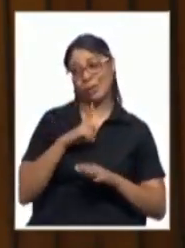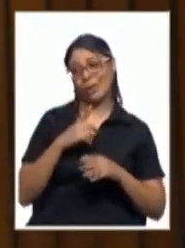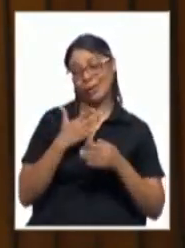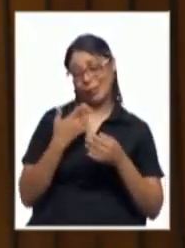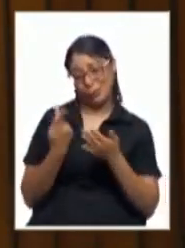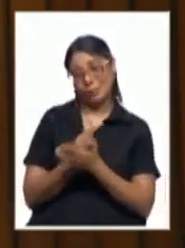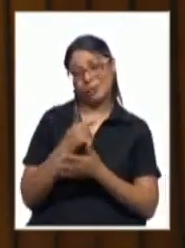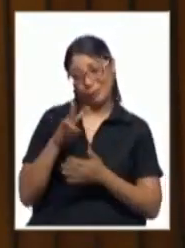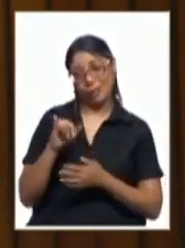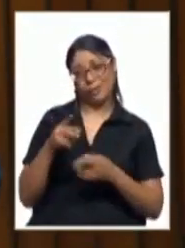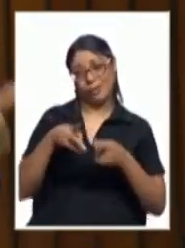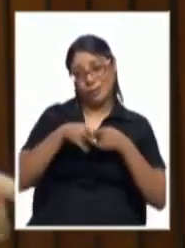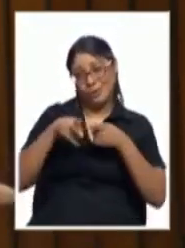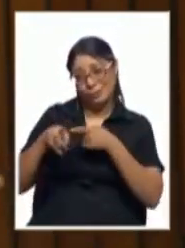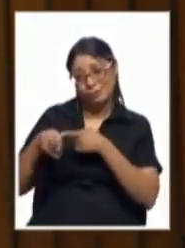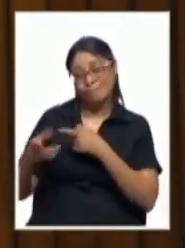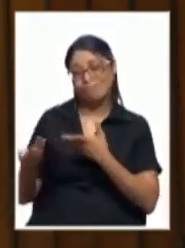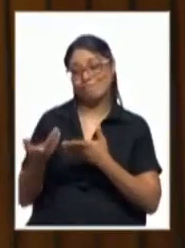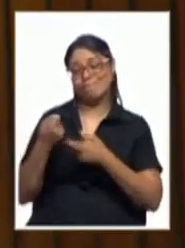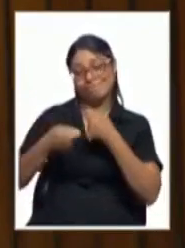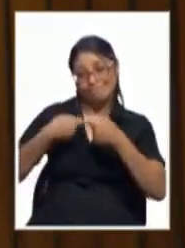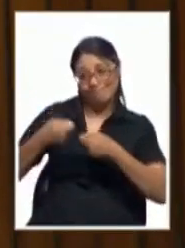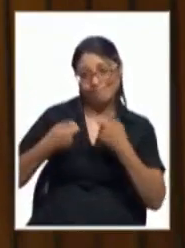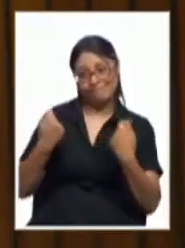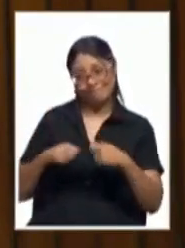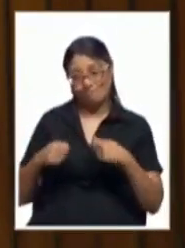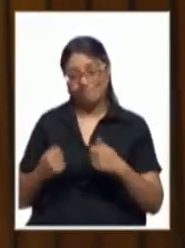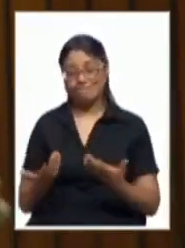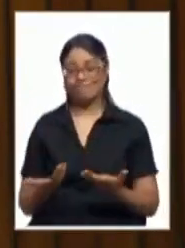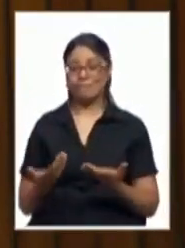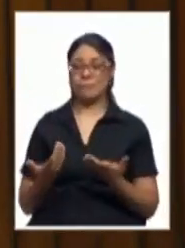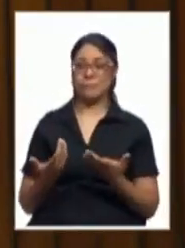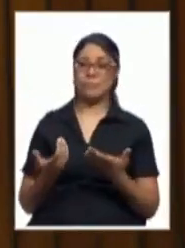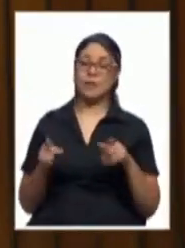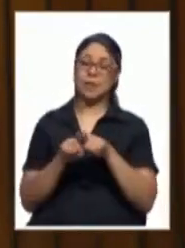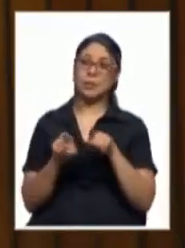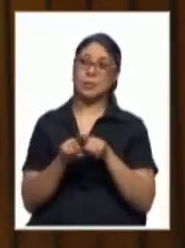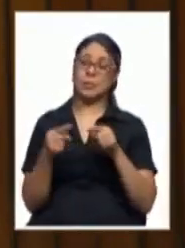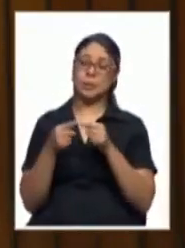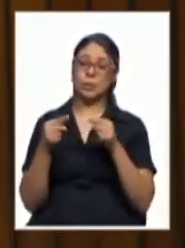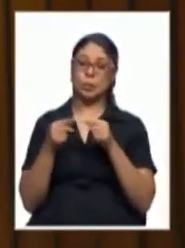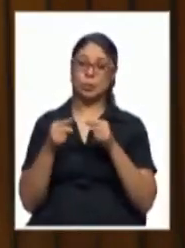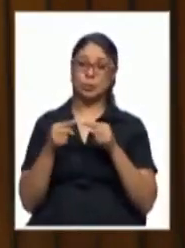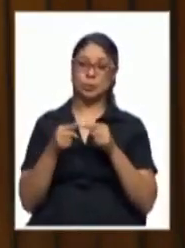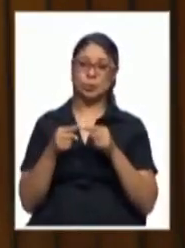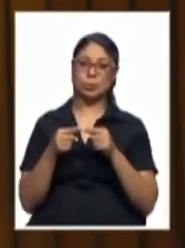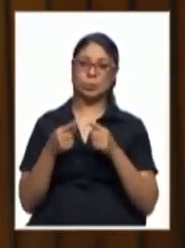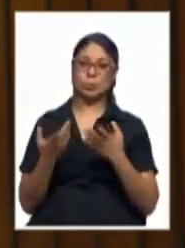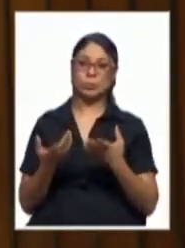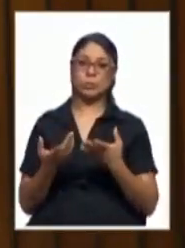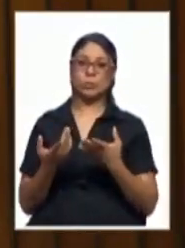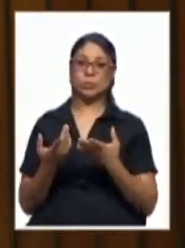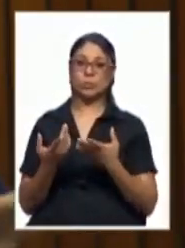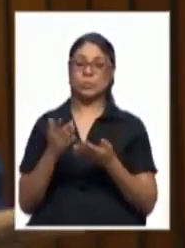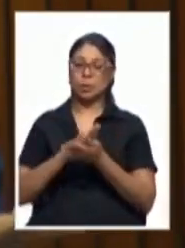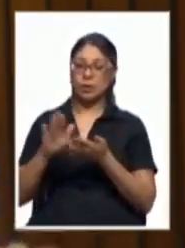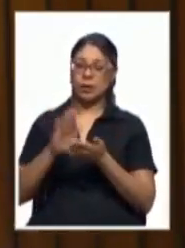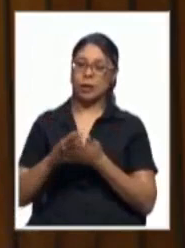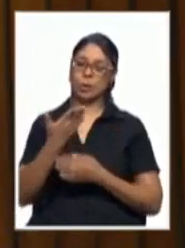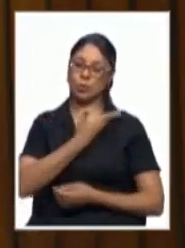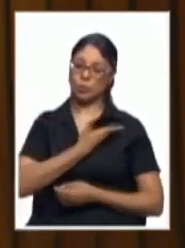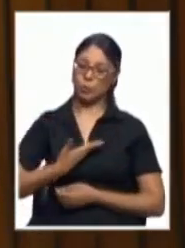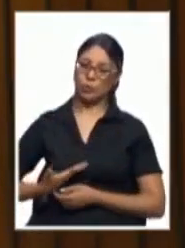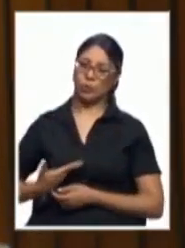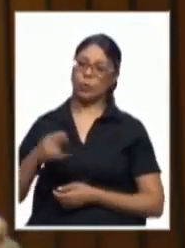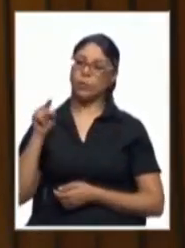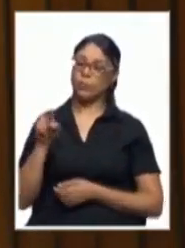a reforma administrativa e também a adesão ao regime de cortes de gastos do governo federal. A senhora,